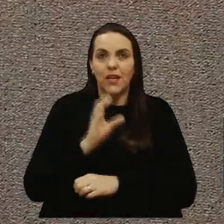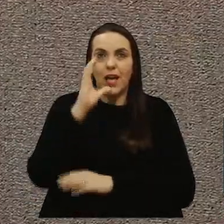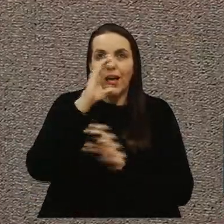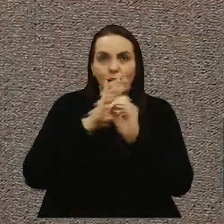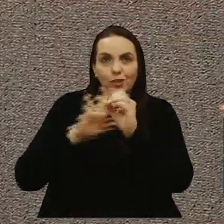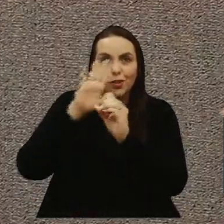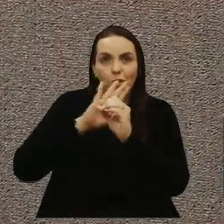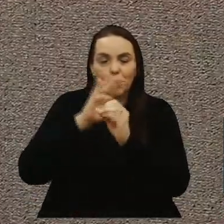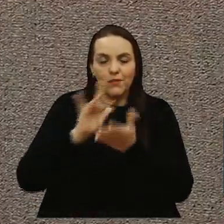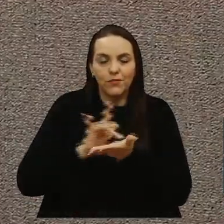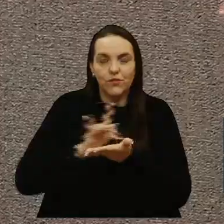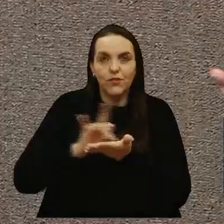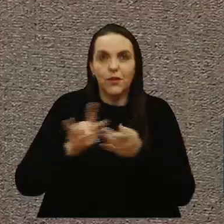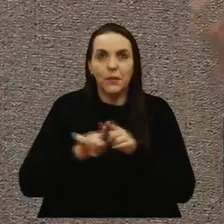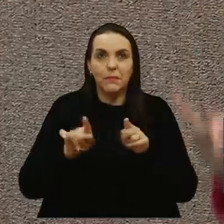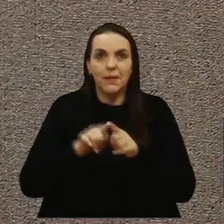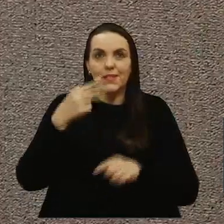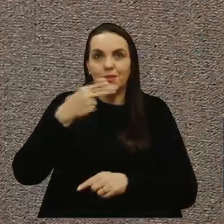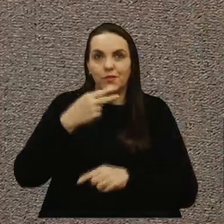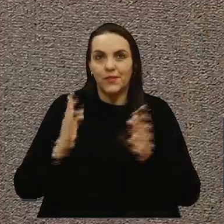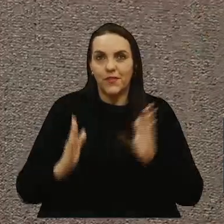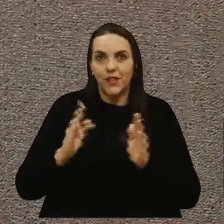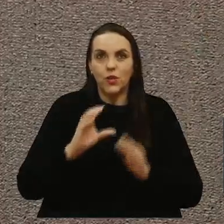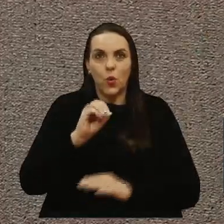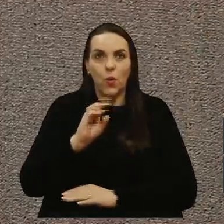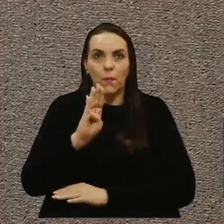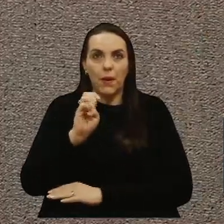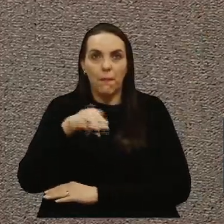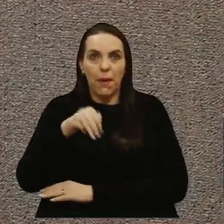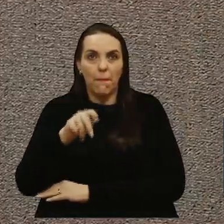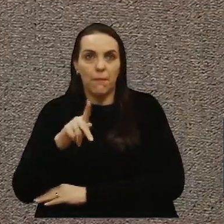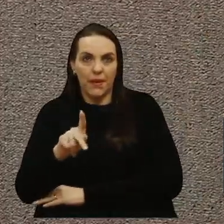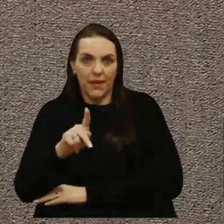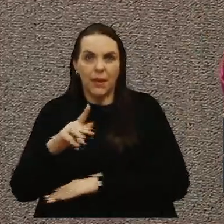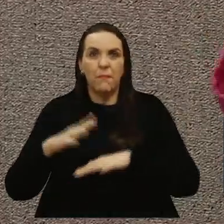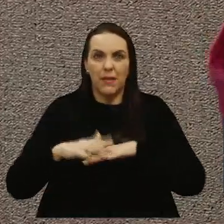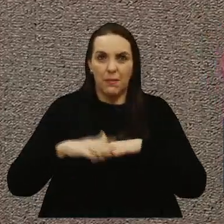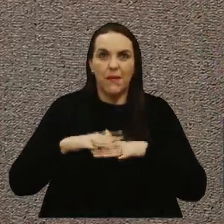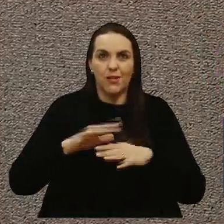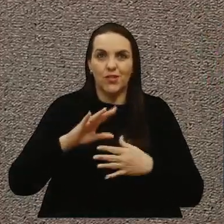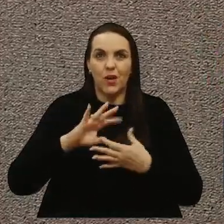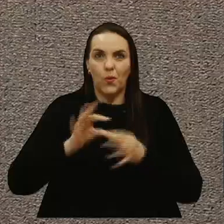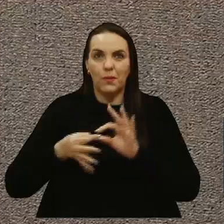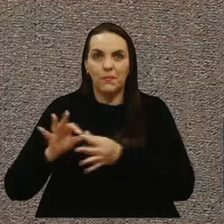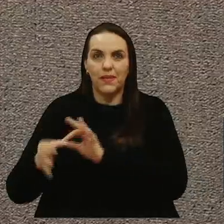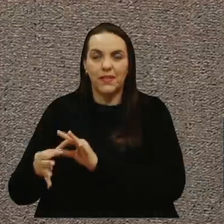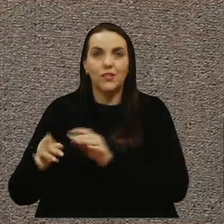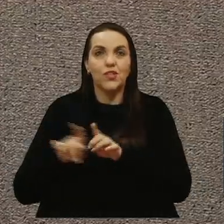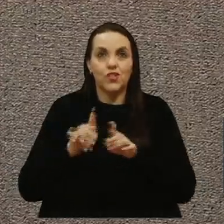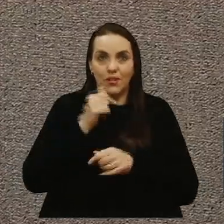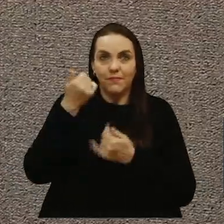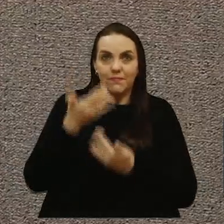para a segunda fase da UBMEP, que a gente também conhece, né, bastante. Já falei dos Pequenos